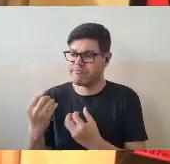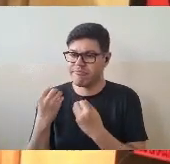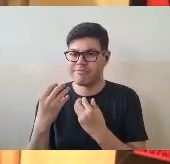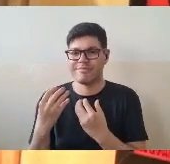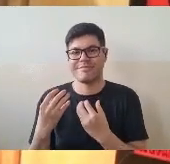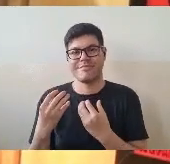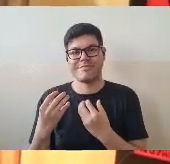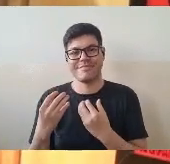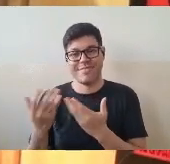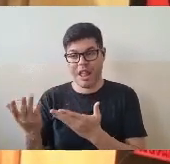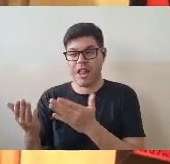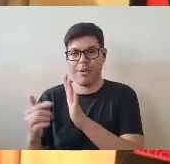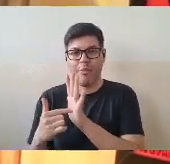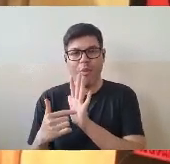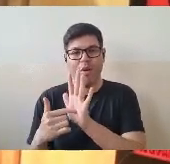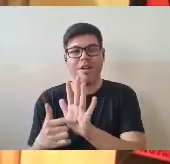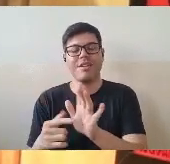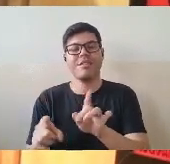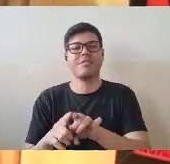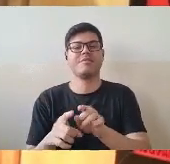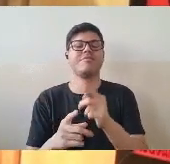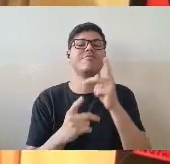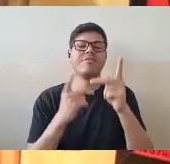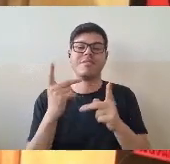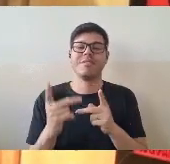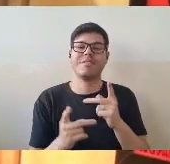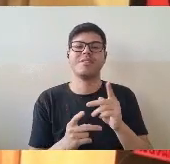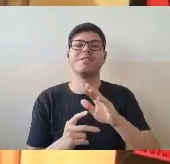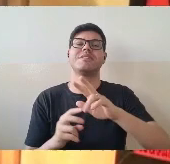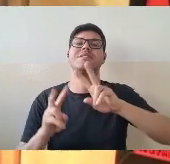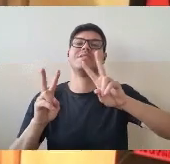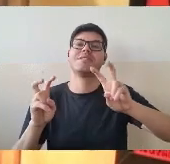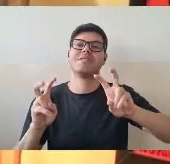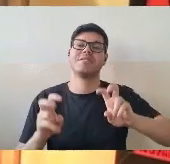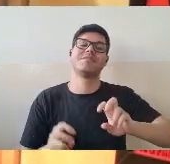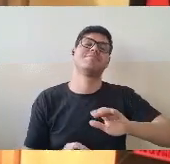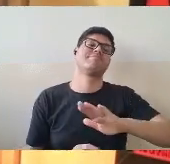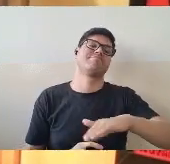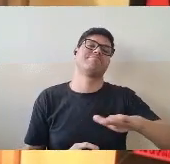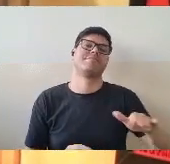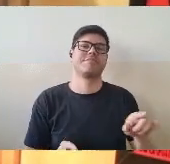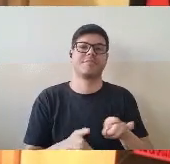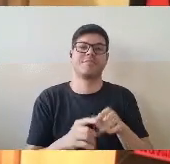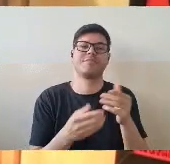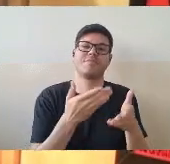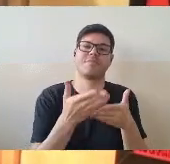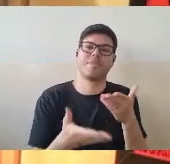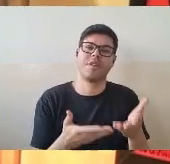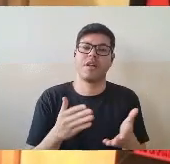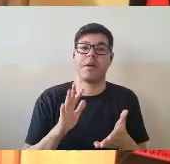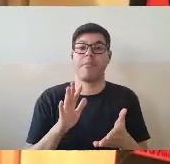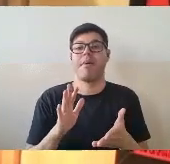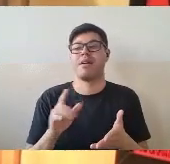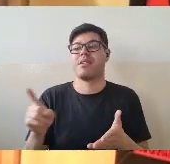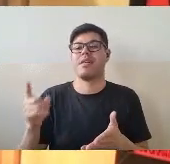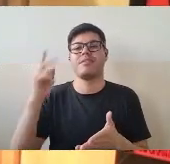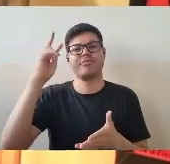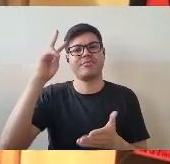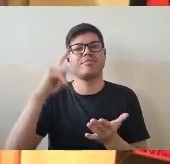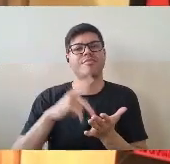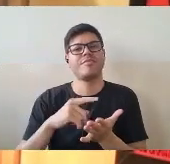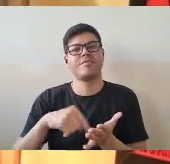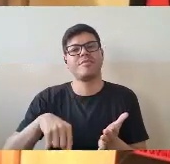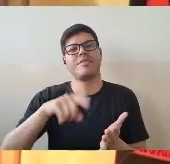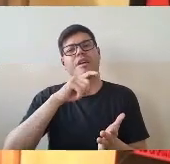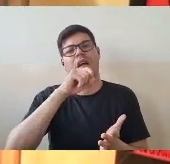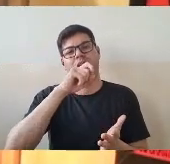da pediatria, mas também da pessoa que fez história de Araras. Sua família, o senhor fez história de Araras, faz a